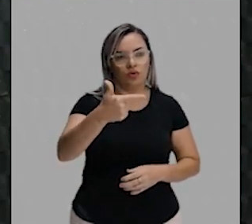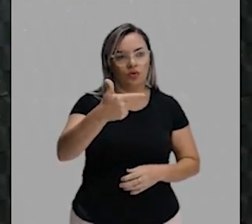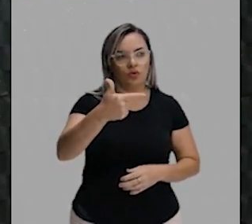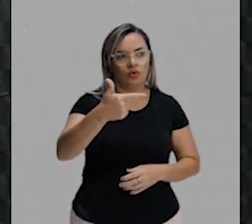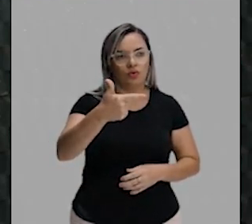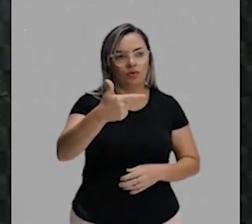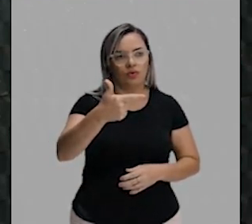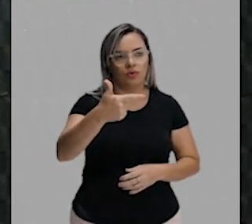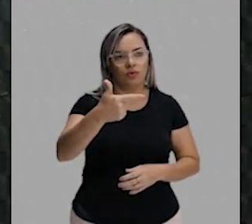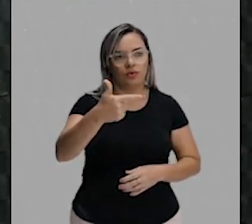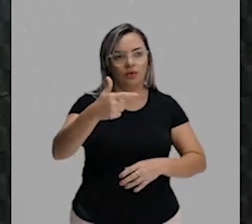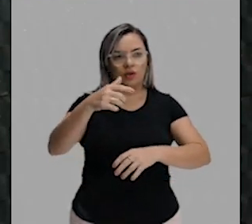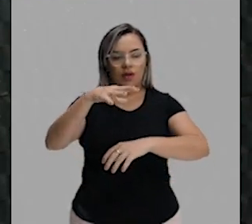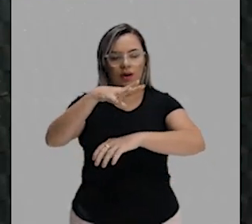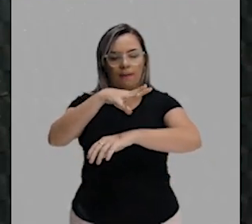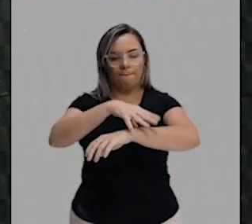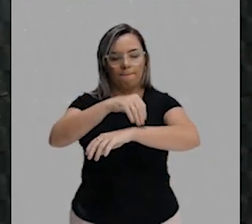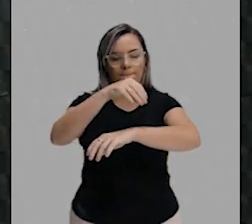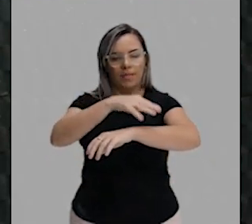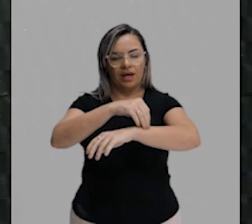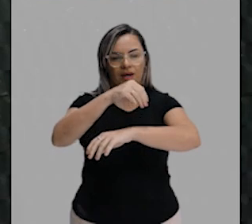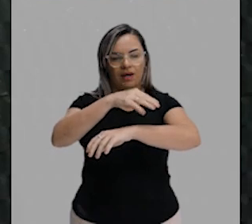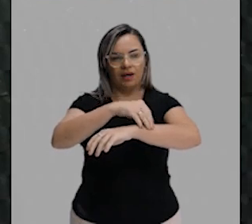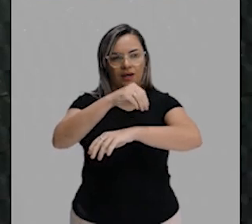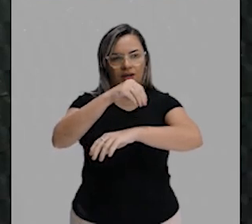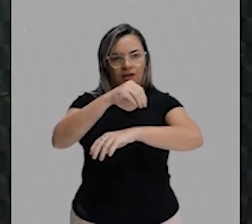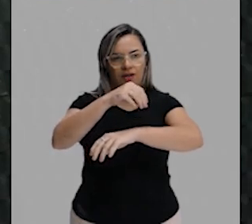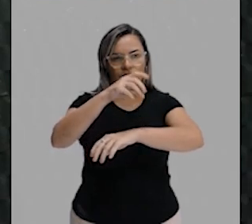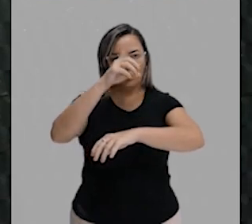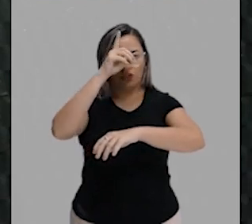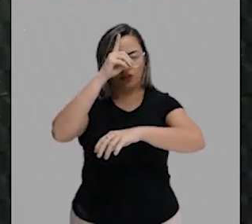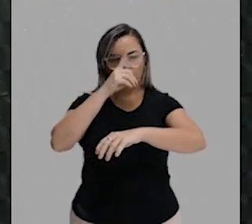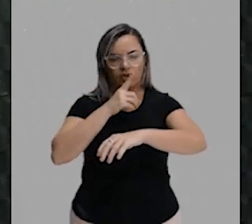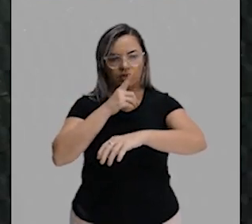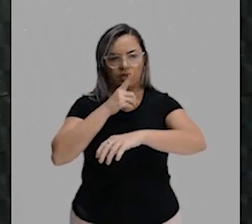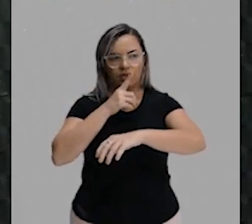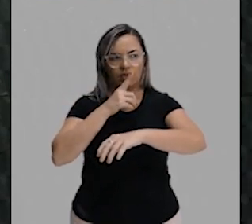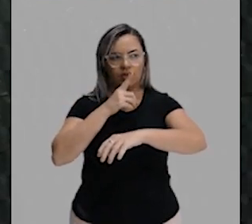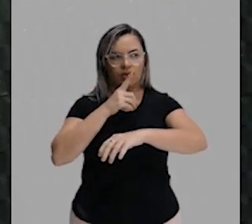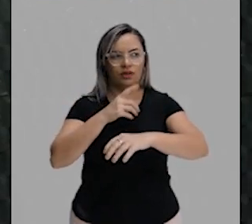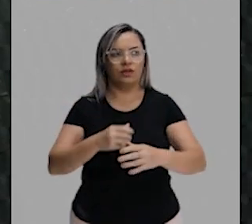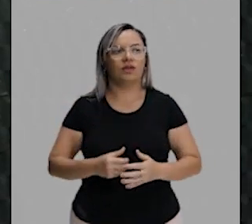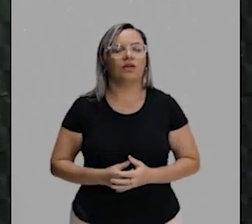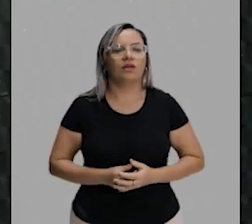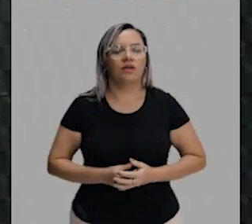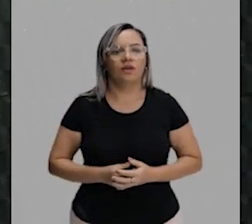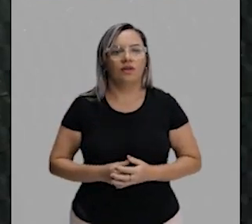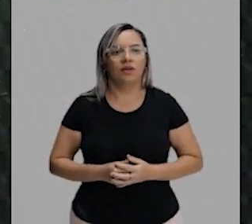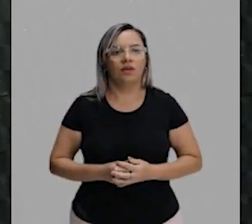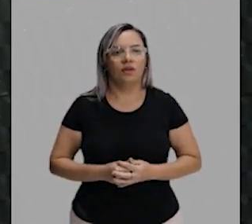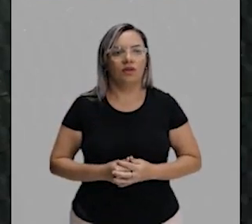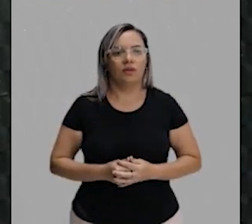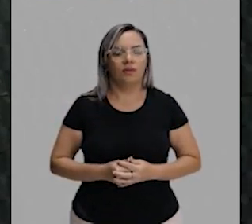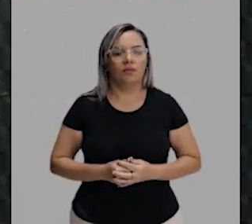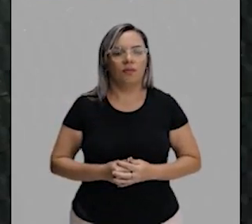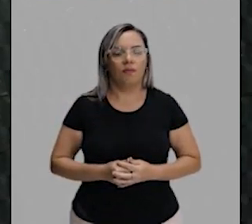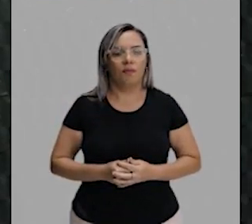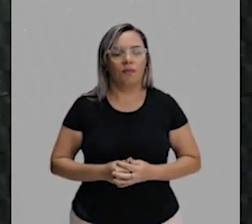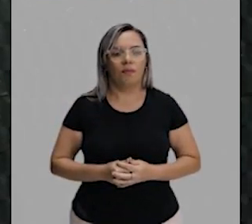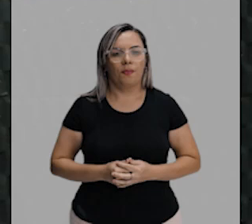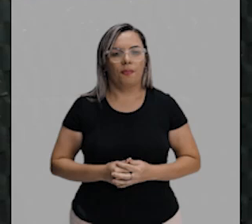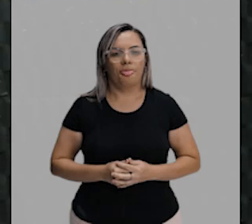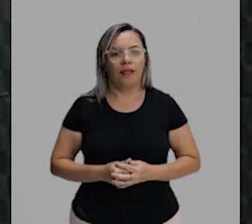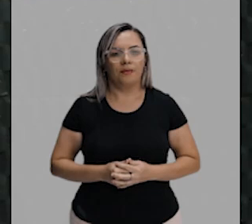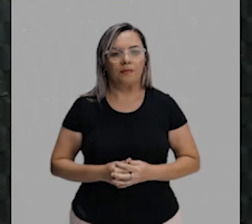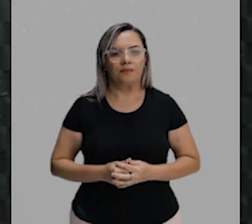pelagem? Pelagem amarela. Tá aqui, ó, pelagem amarela. 2 serão de pelagem